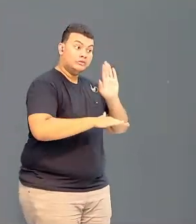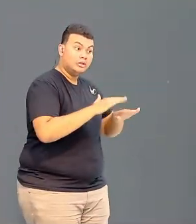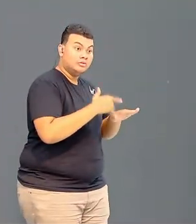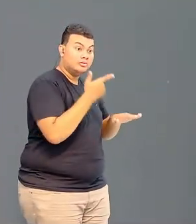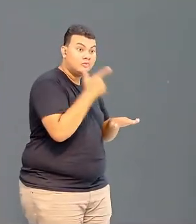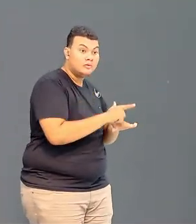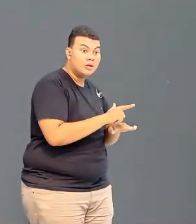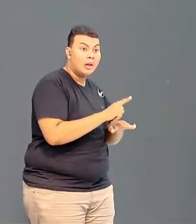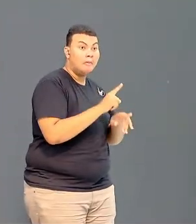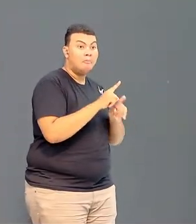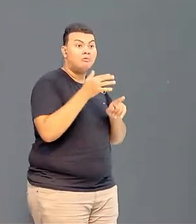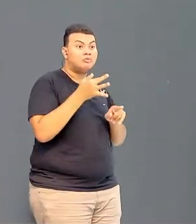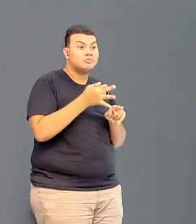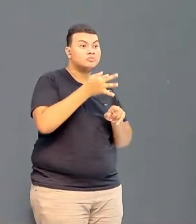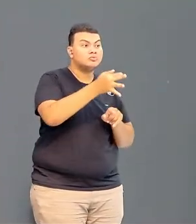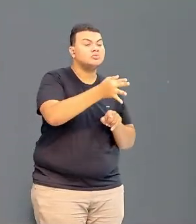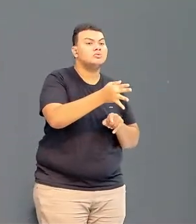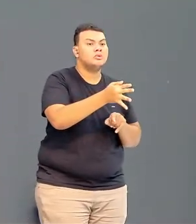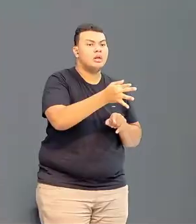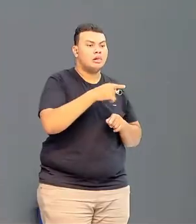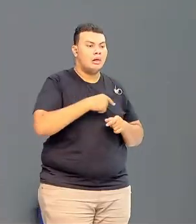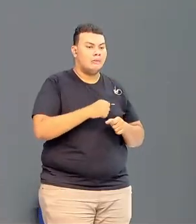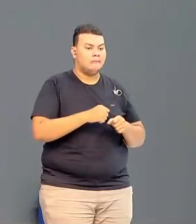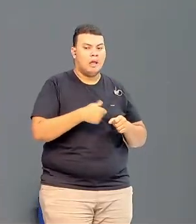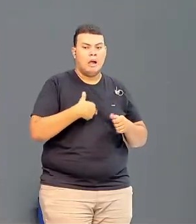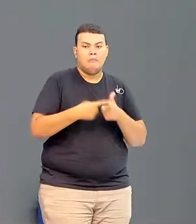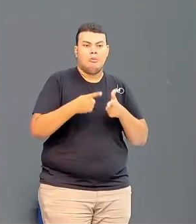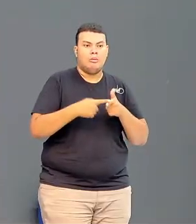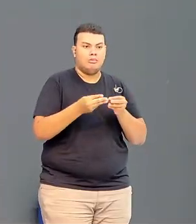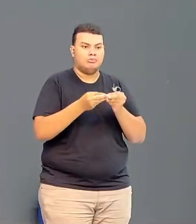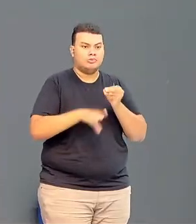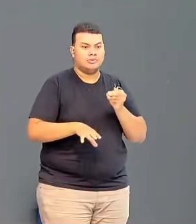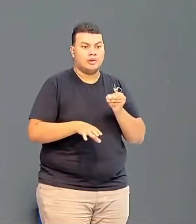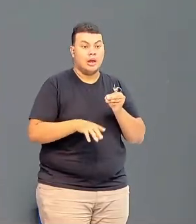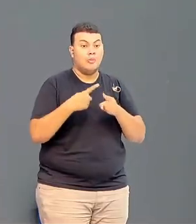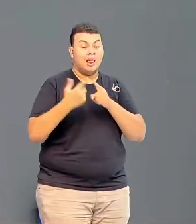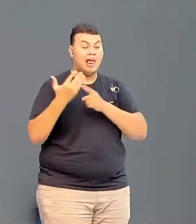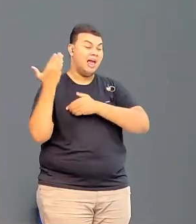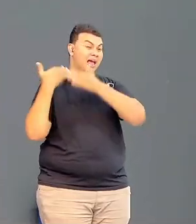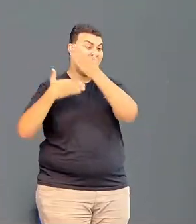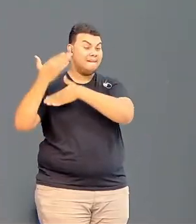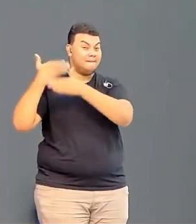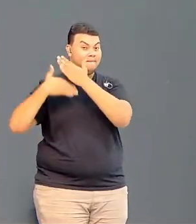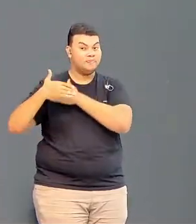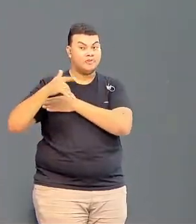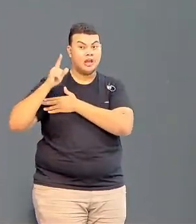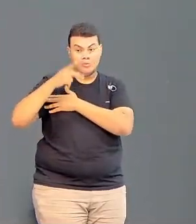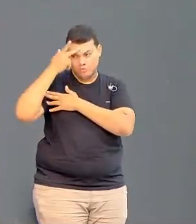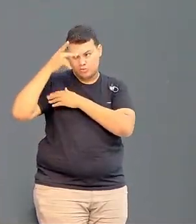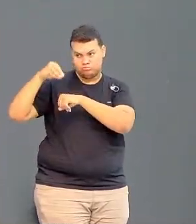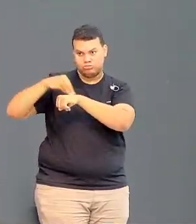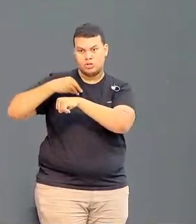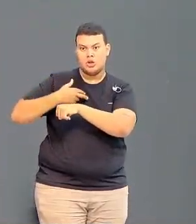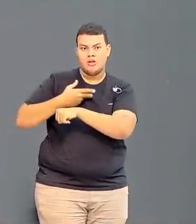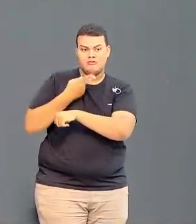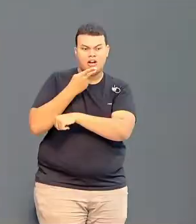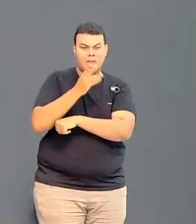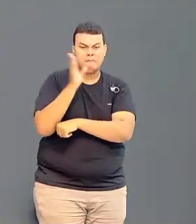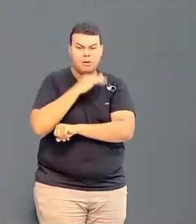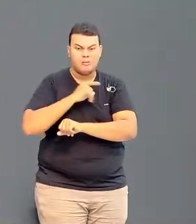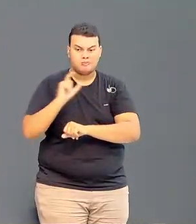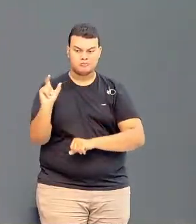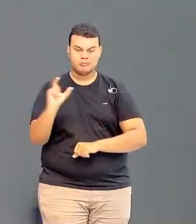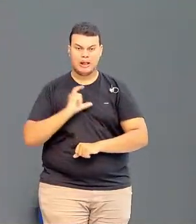destrói. Porque lá atrás ouvi uma sentença, como se fosse uma sentença. E no mundo espiritual, o maligno, ele pega palavras de